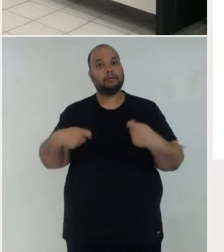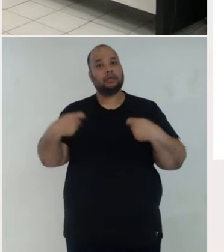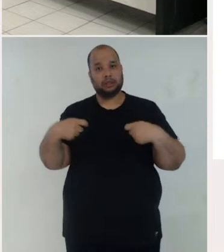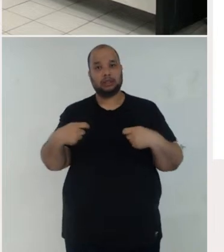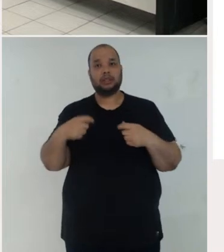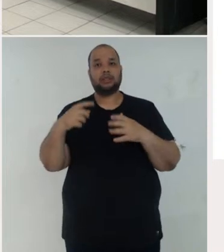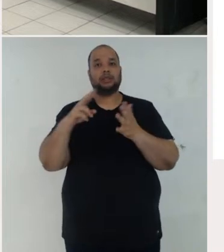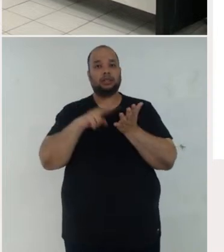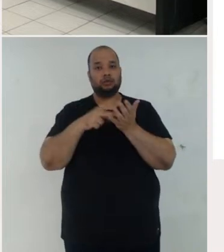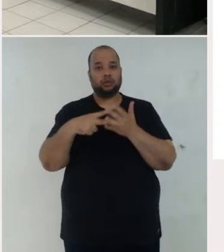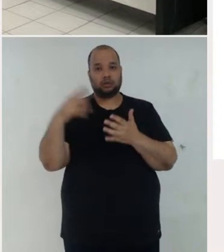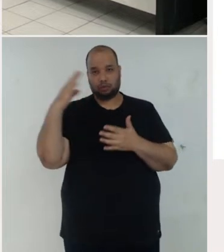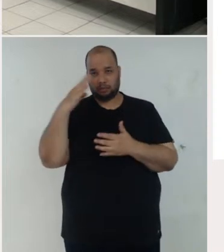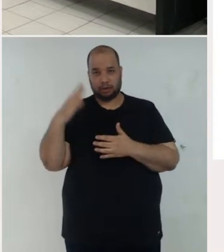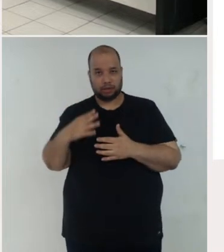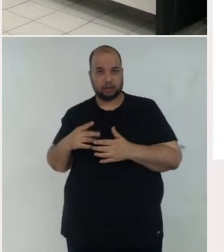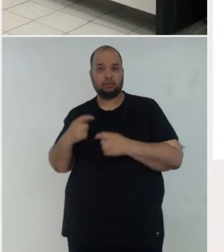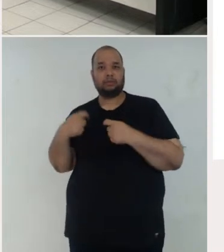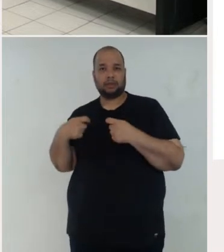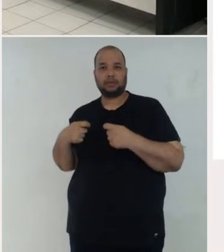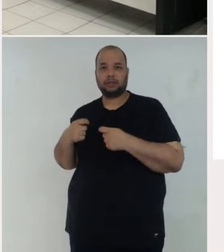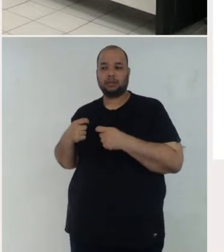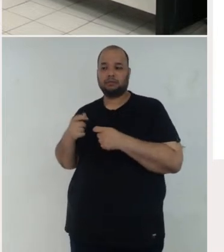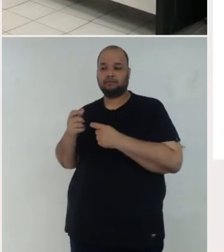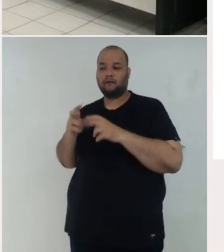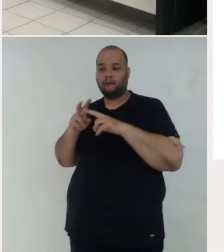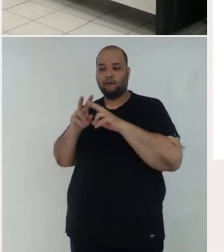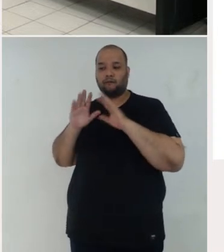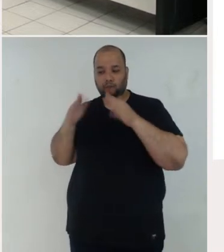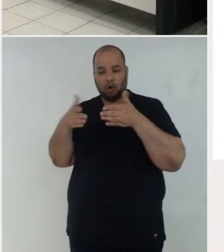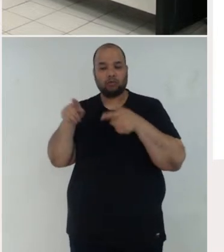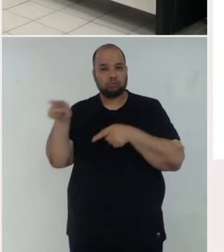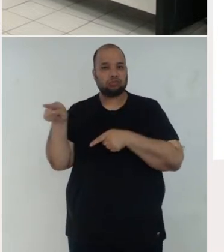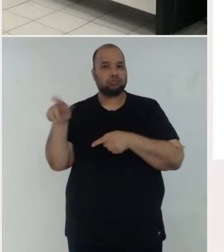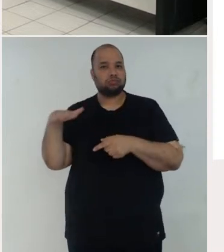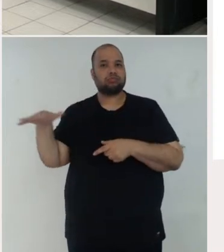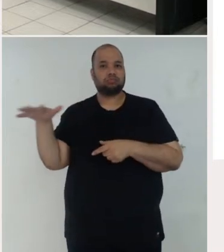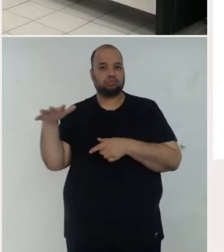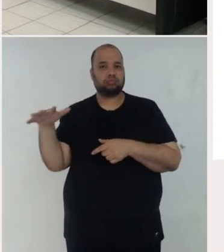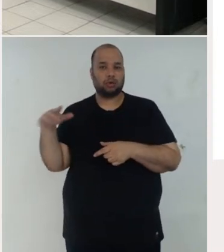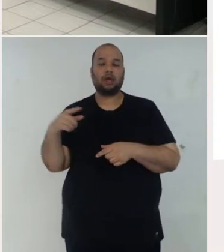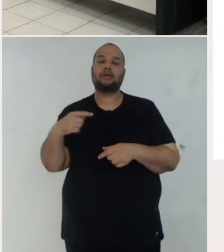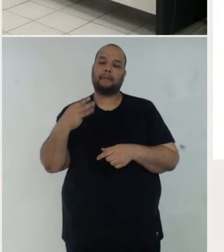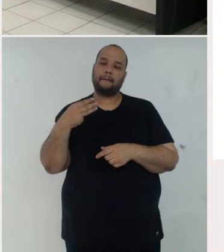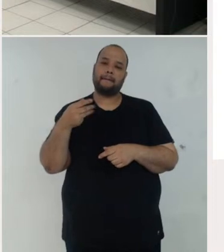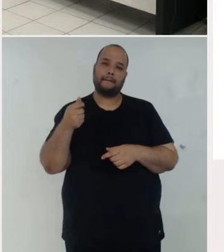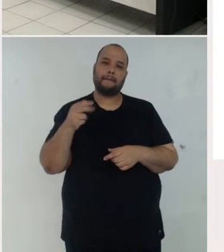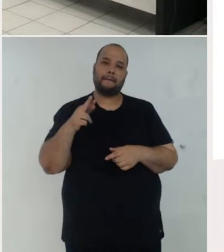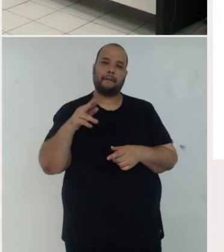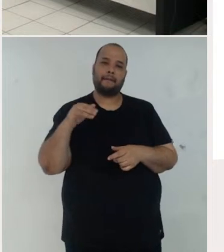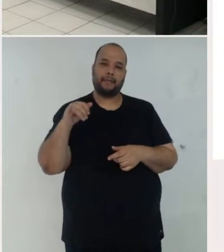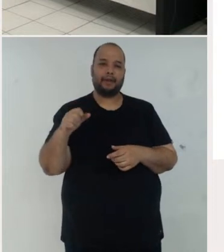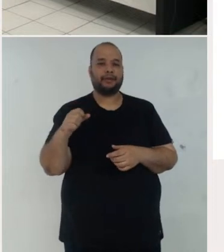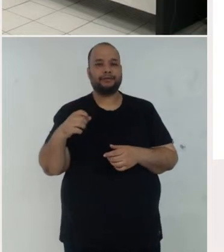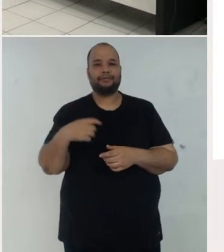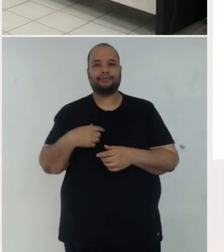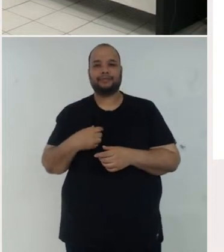traduzindo o Brasil, traduzindo, né? Enfim, e a Maria, ainda